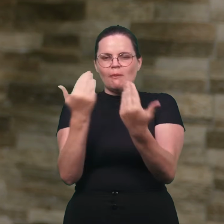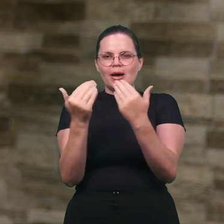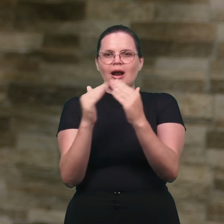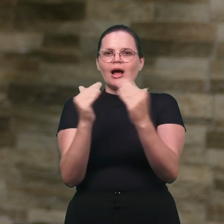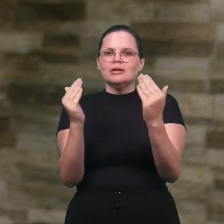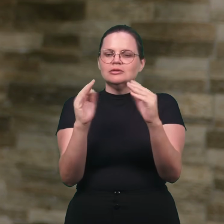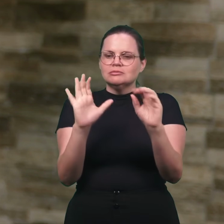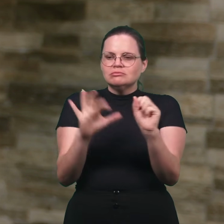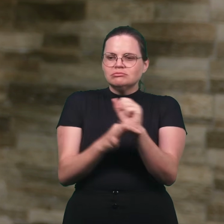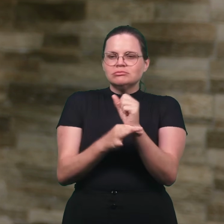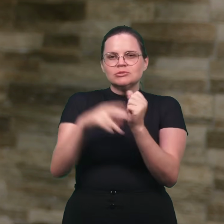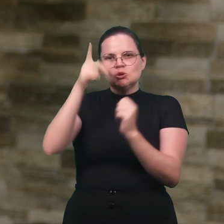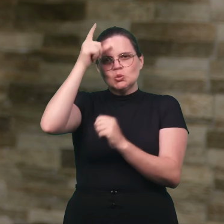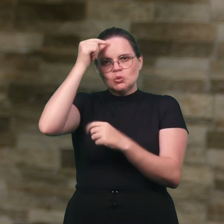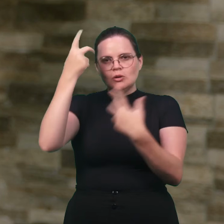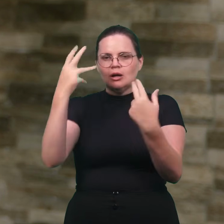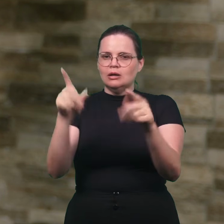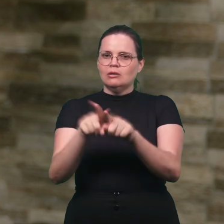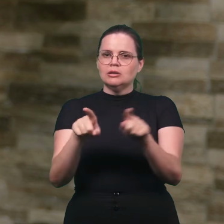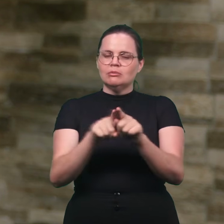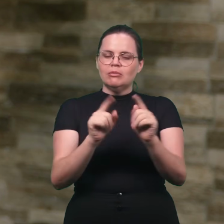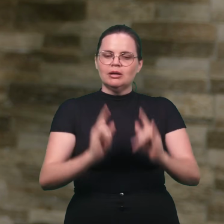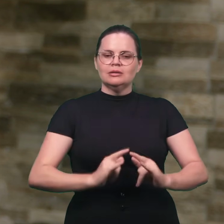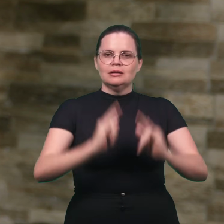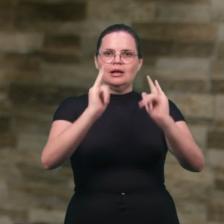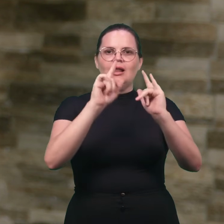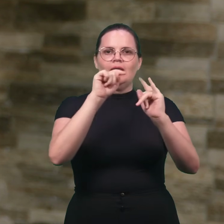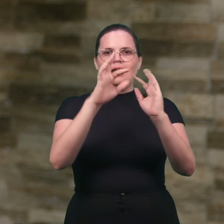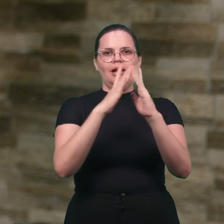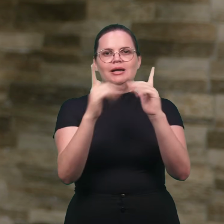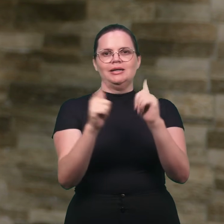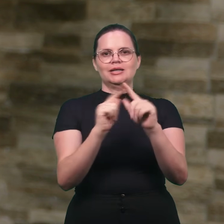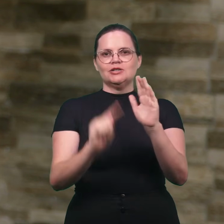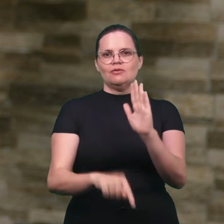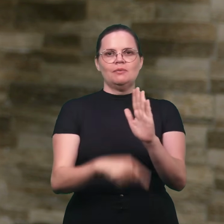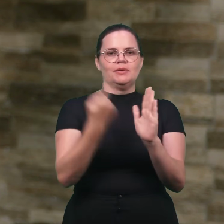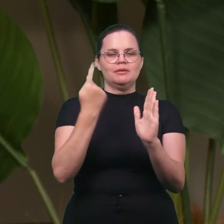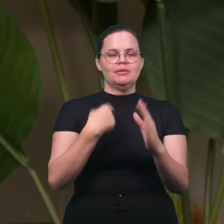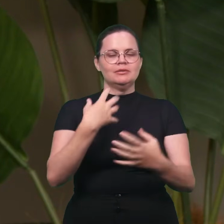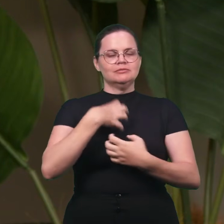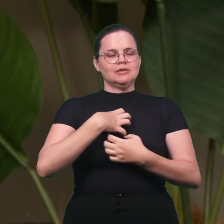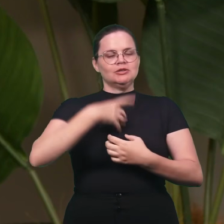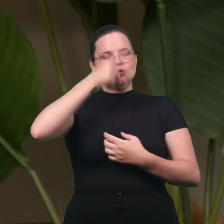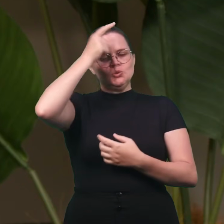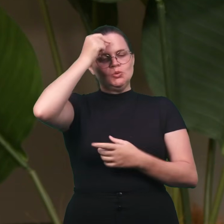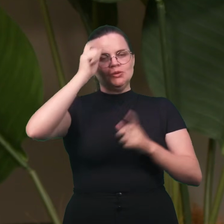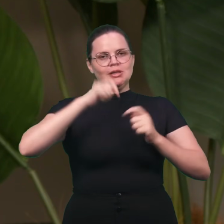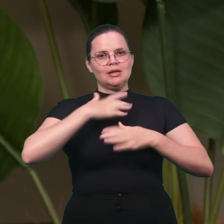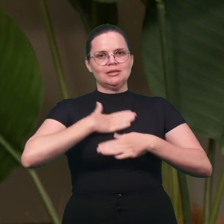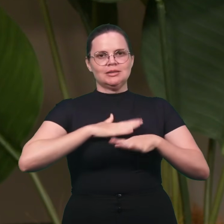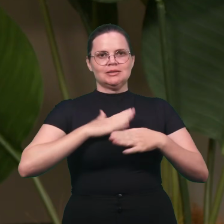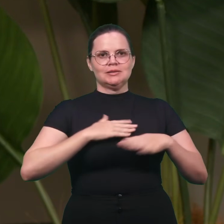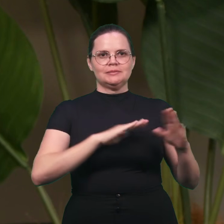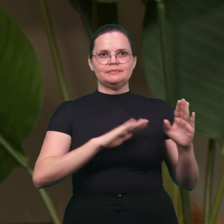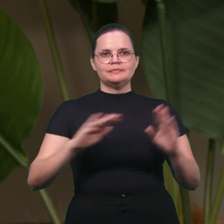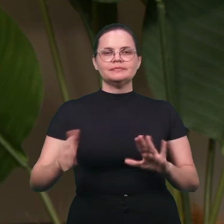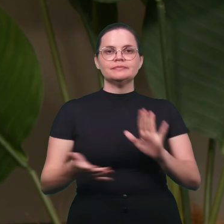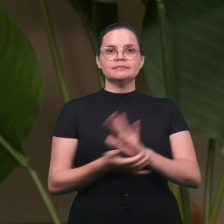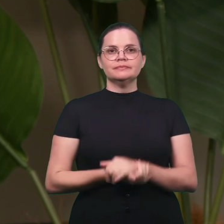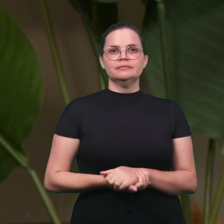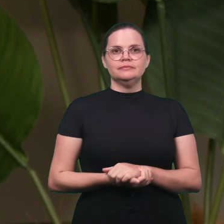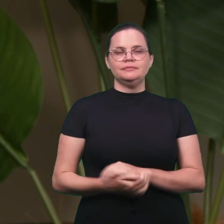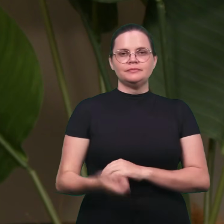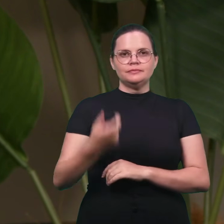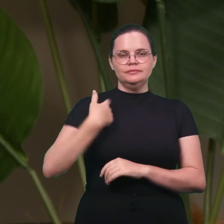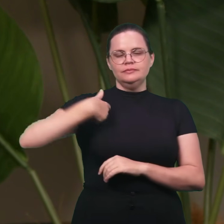povo. E eles tiveram ali a grande experiência deles de ter esse primeiro templo na capital. E, queridos, eu lembrava